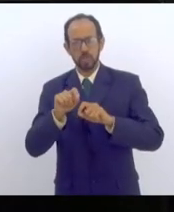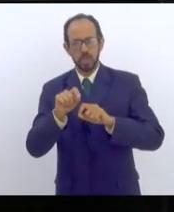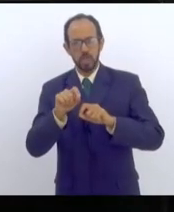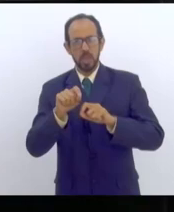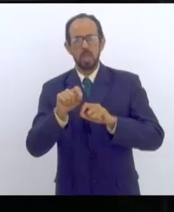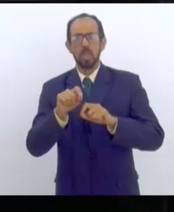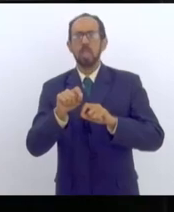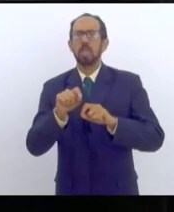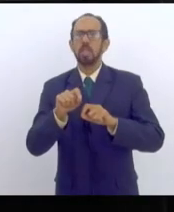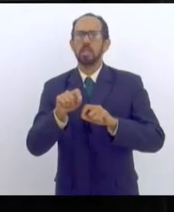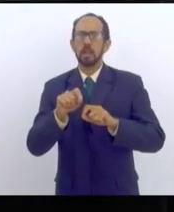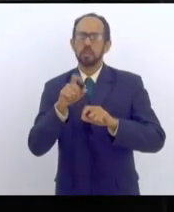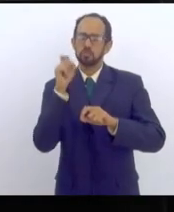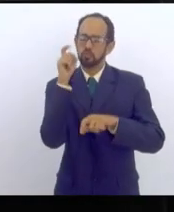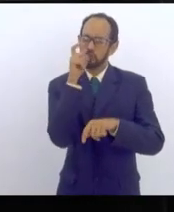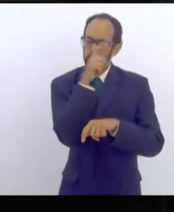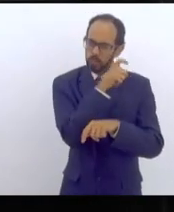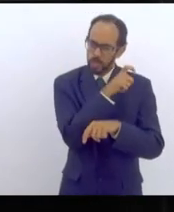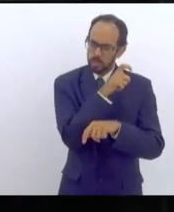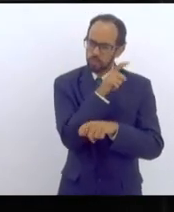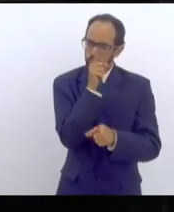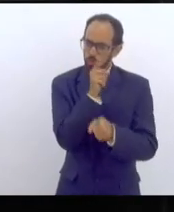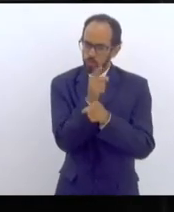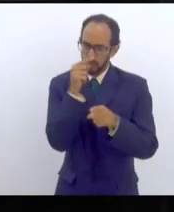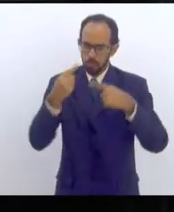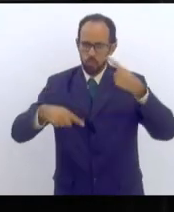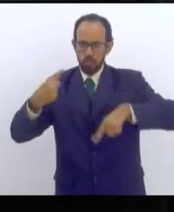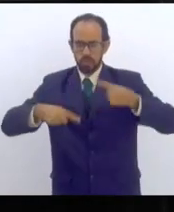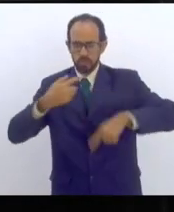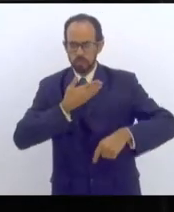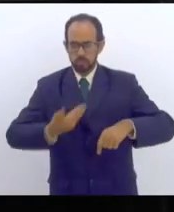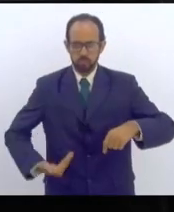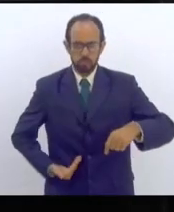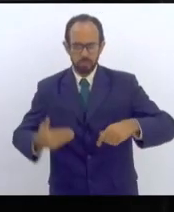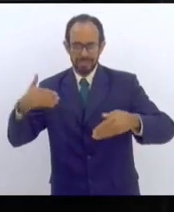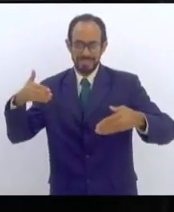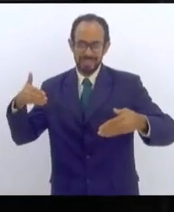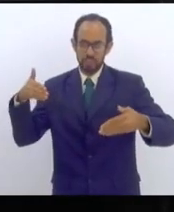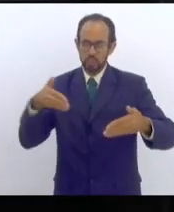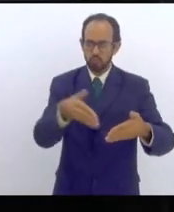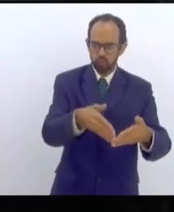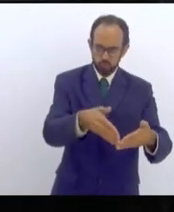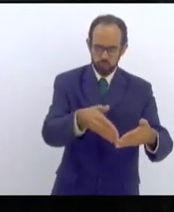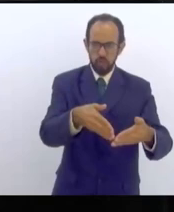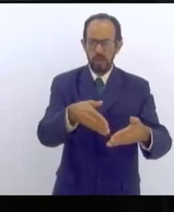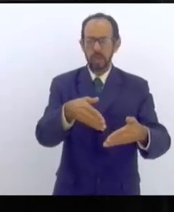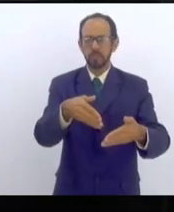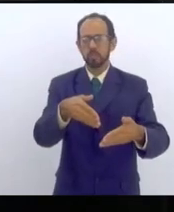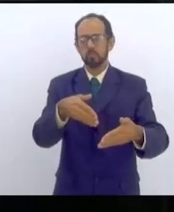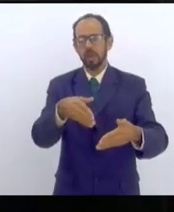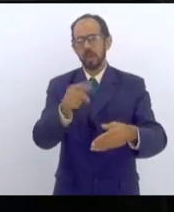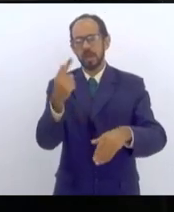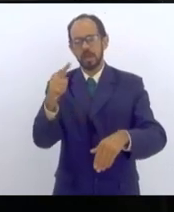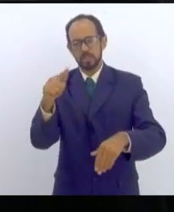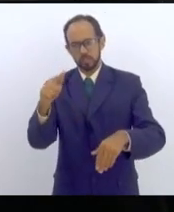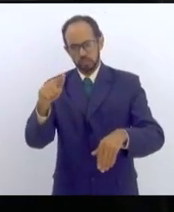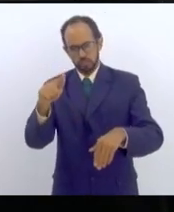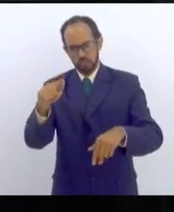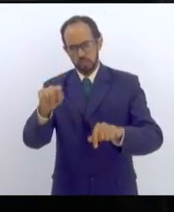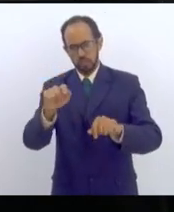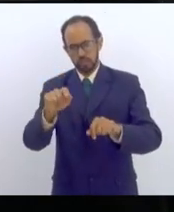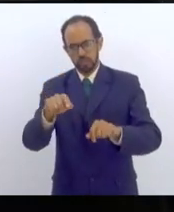da dificuldade de encontrar políticas públicas que sejam diretamente voltadas para a garantia